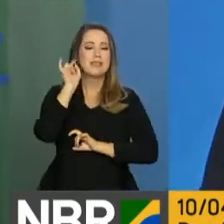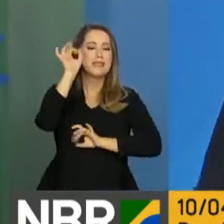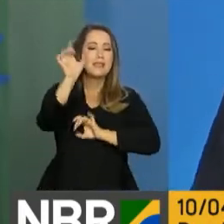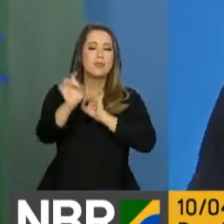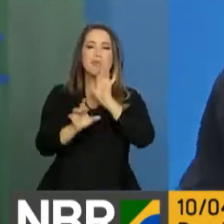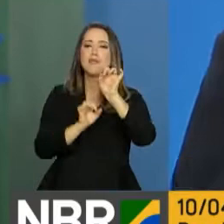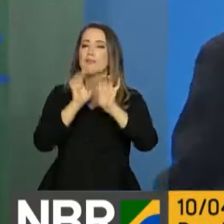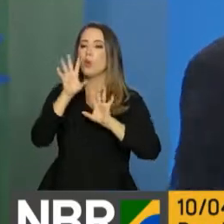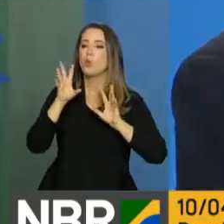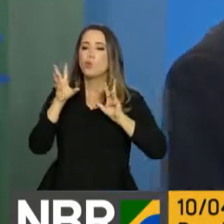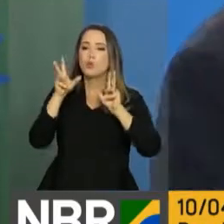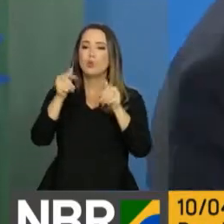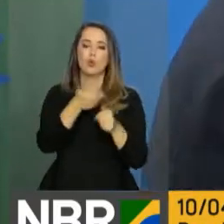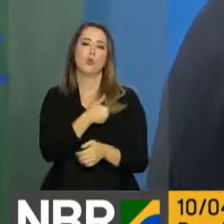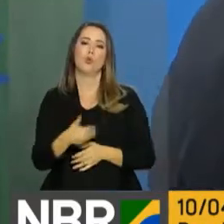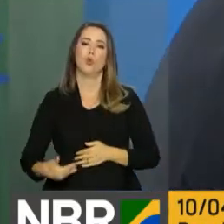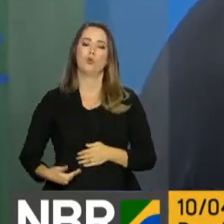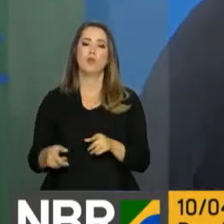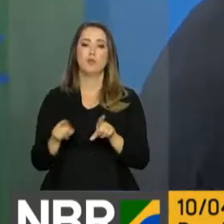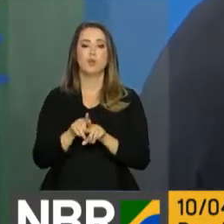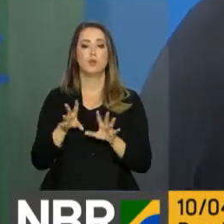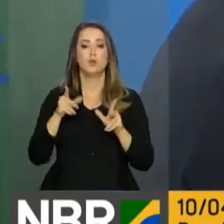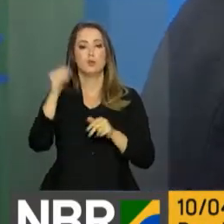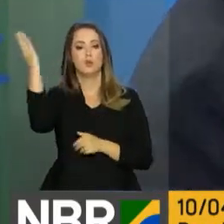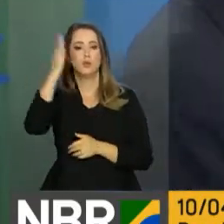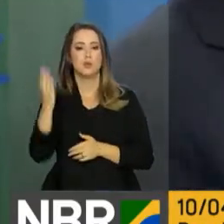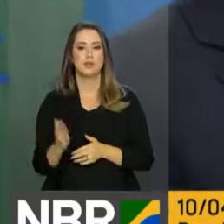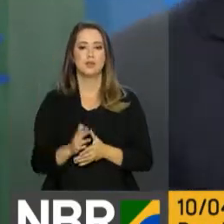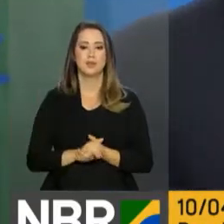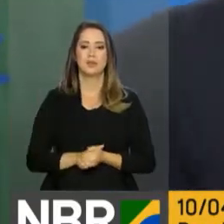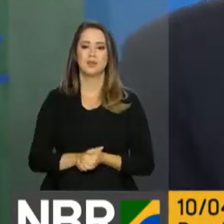especial de todo o governo e de todo o Brasil.